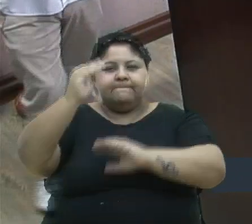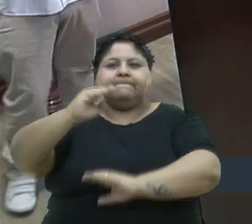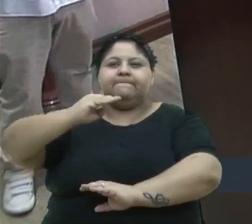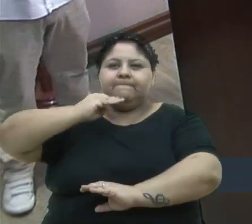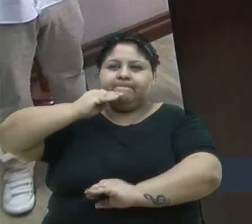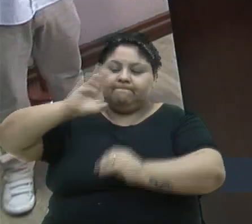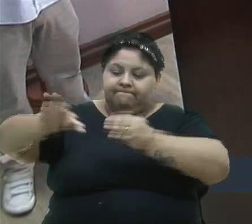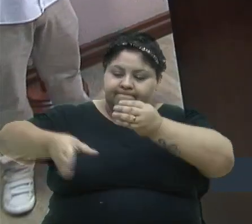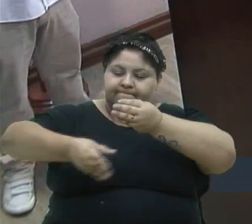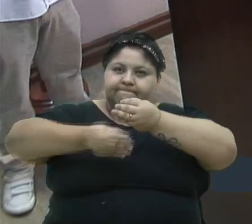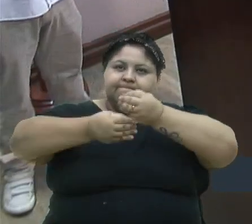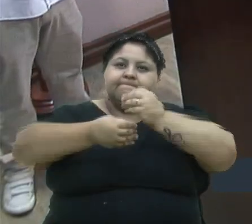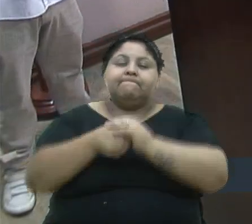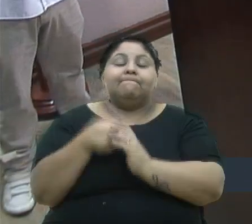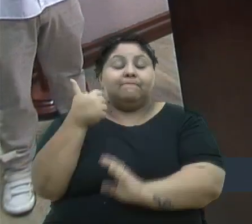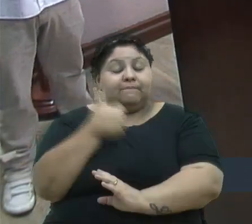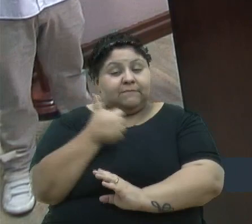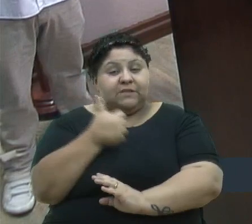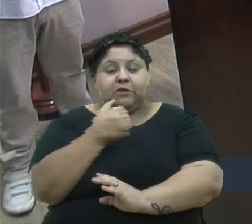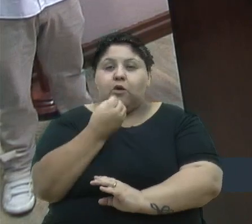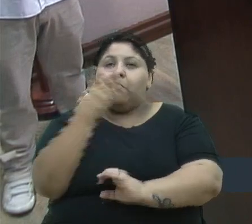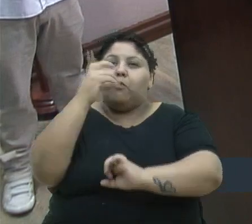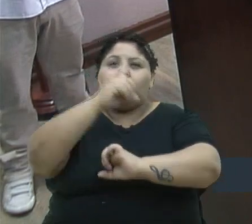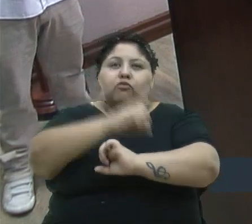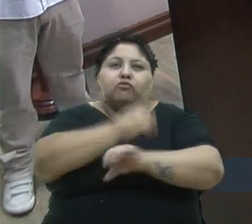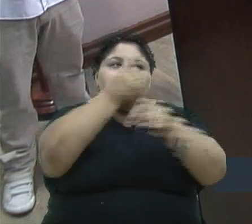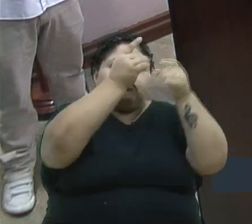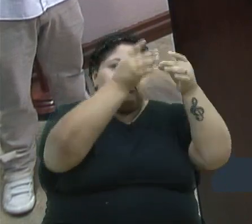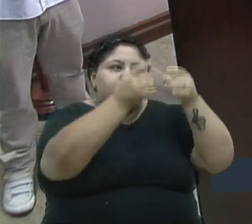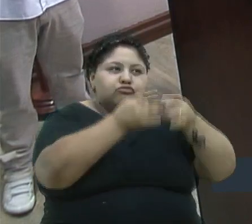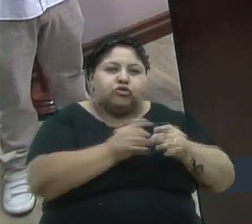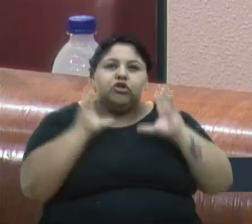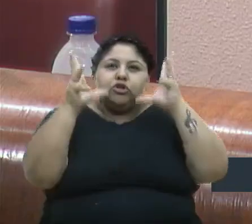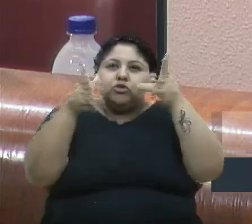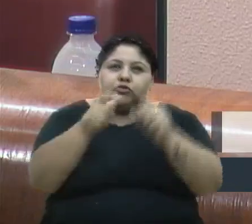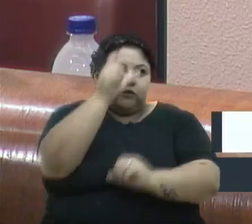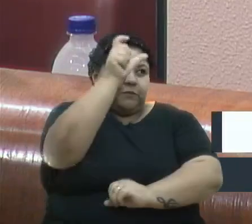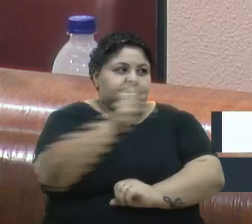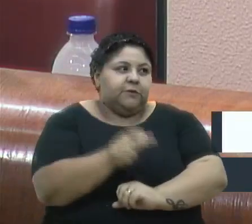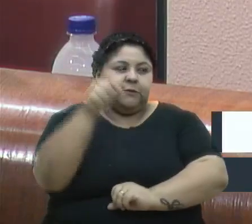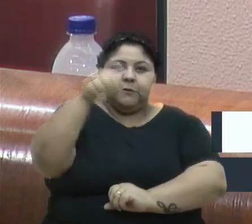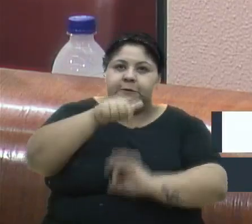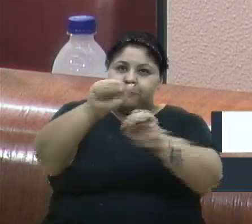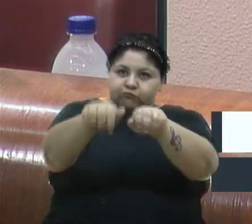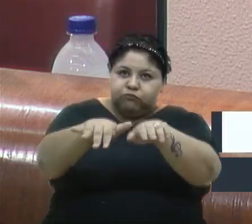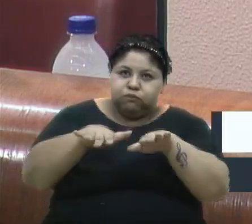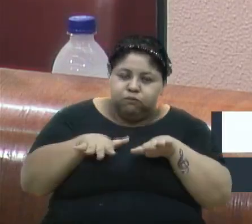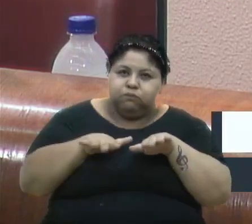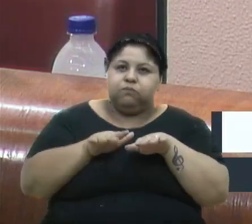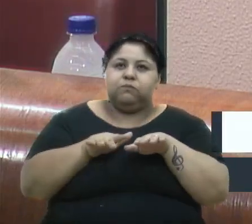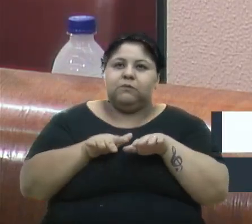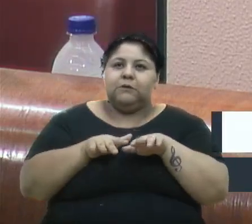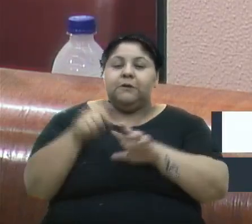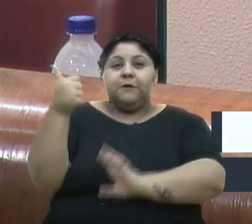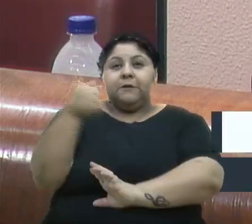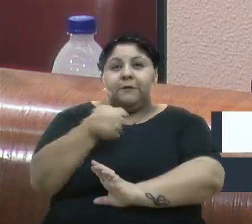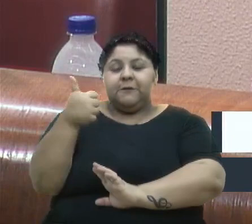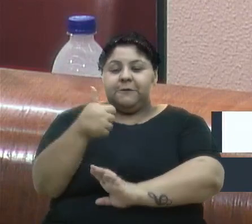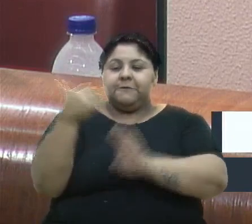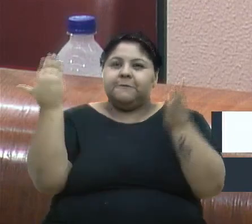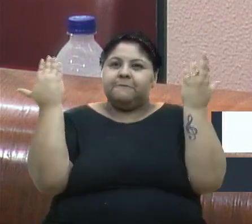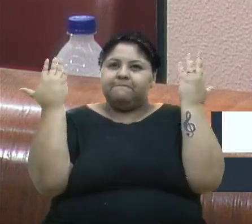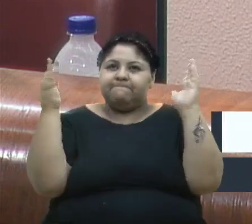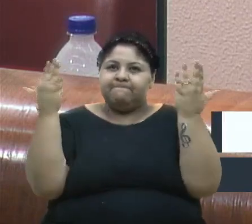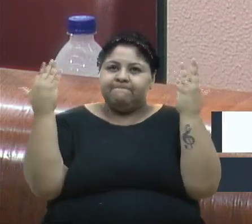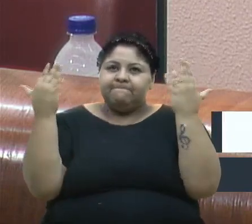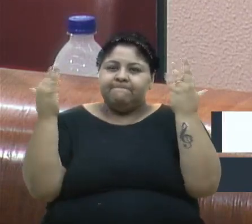parte. Primeiramente, dar um bom dia especial a todas as pessoas que estão aqui nesse plenário. Em primeiro lugar,